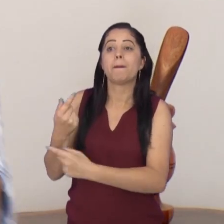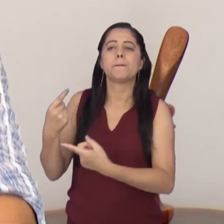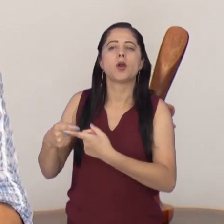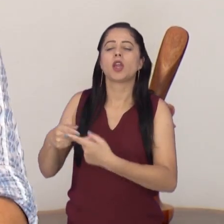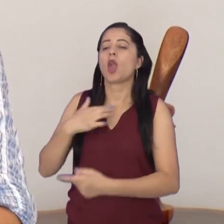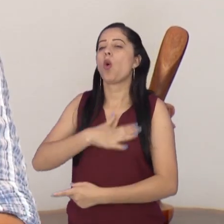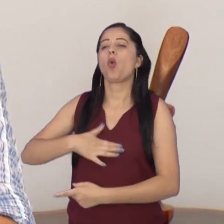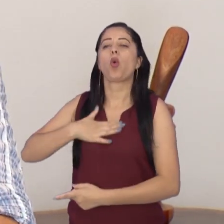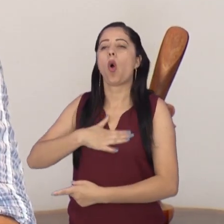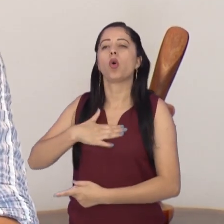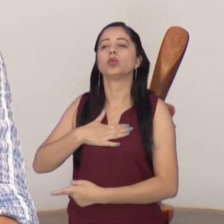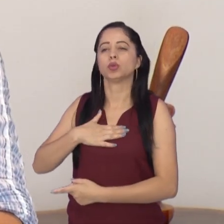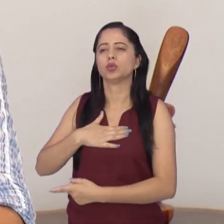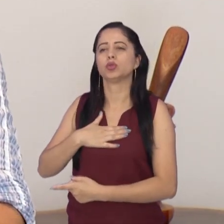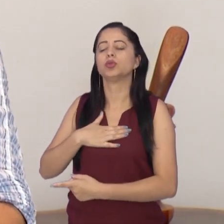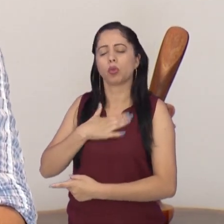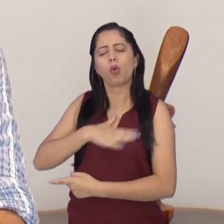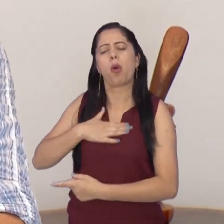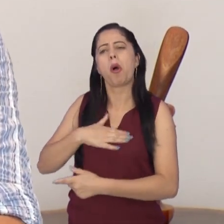como profissão.